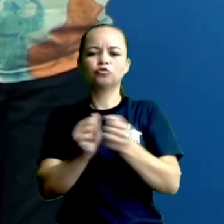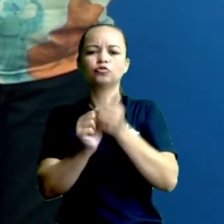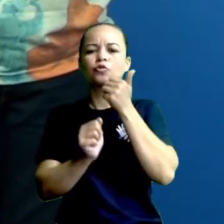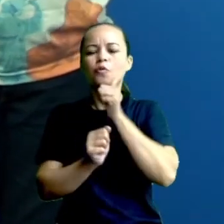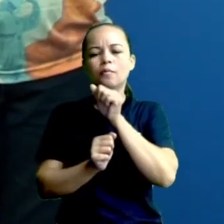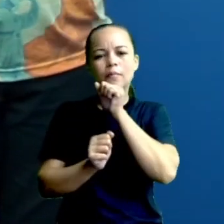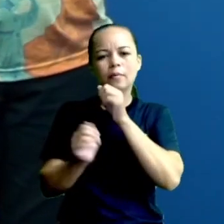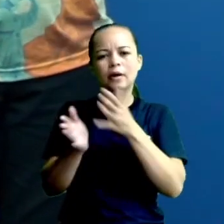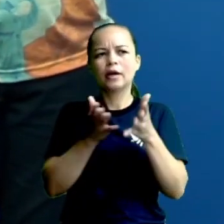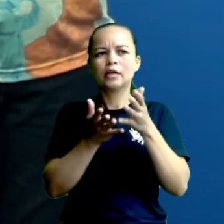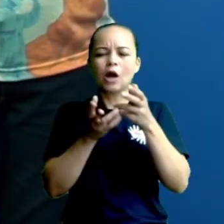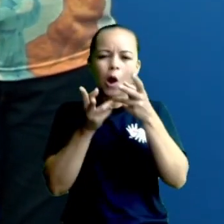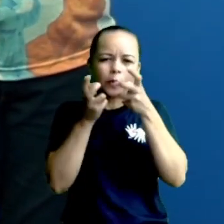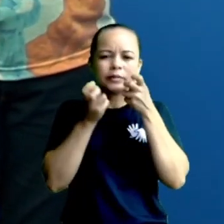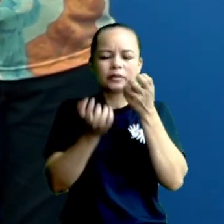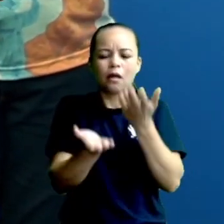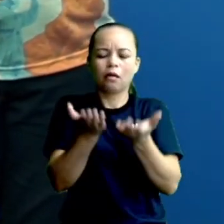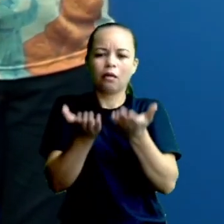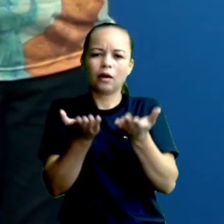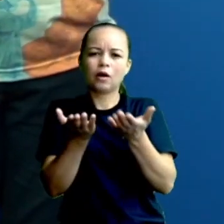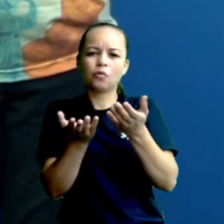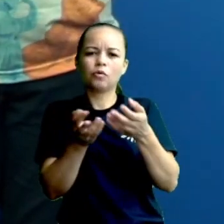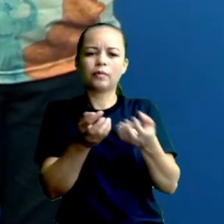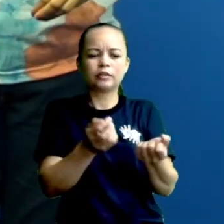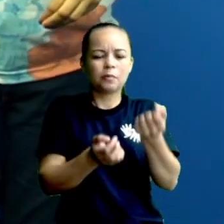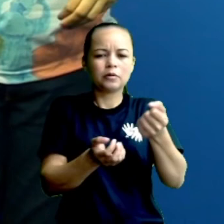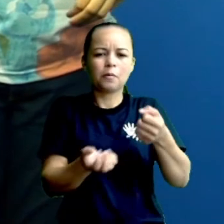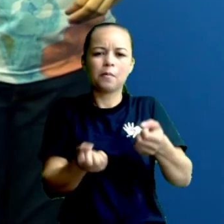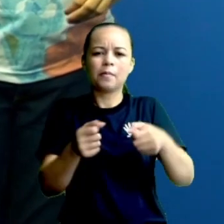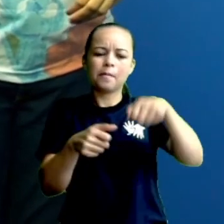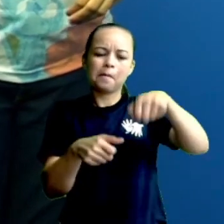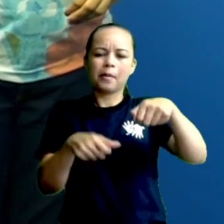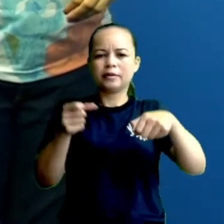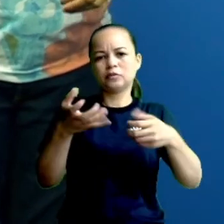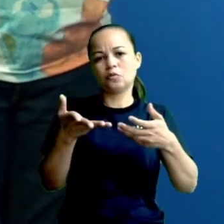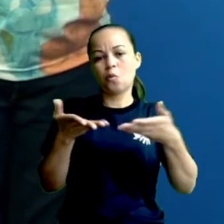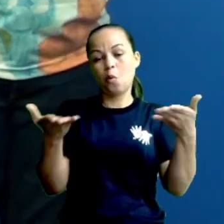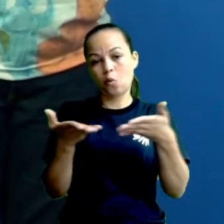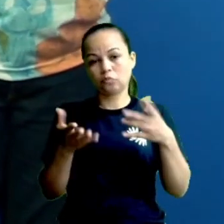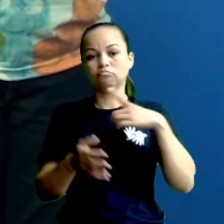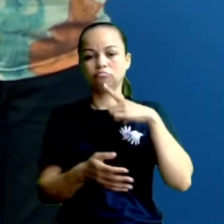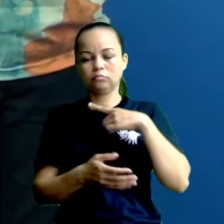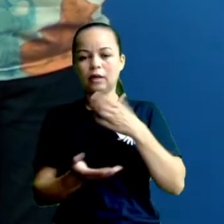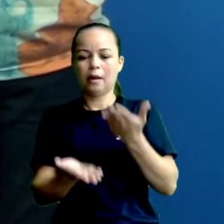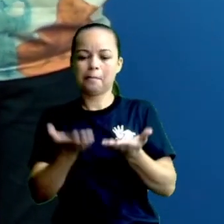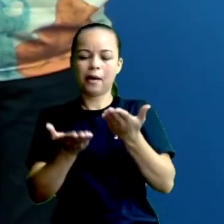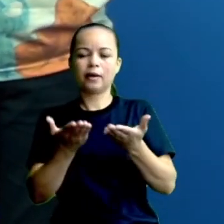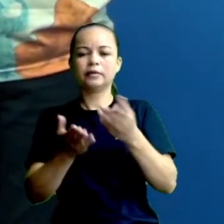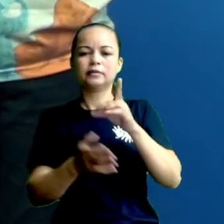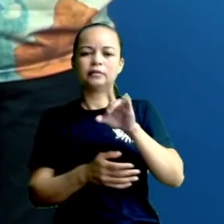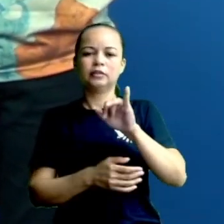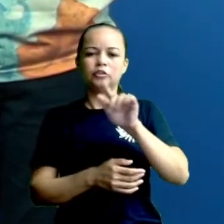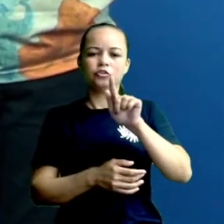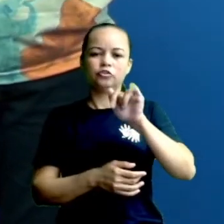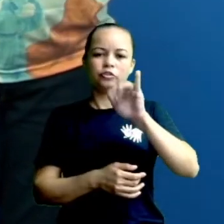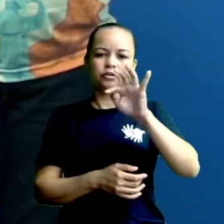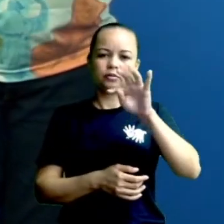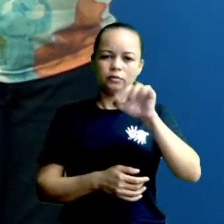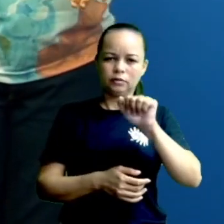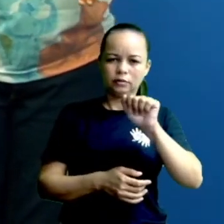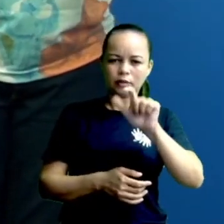procedimento que eles usam algumas balança eles colocam peso hoje já tem a balança digital pessoal colocava a balança já